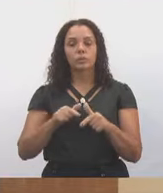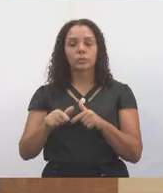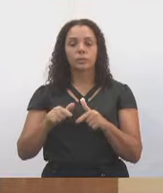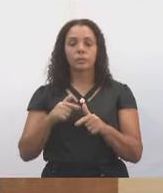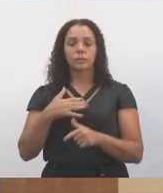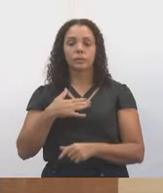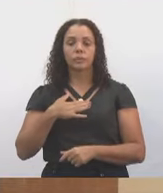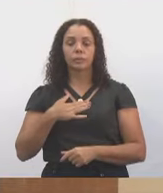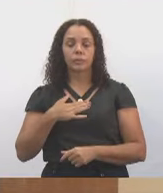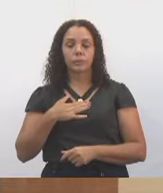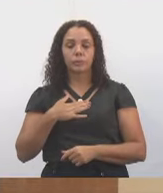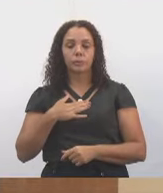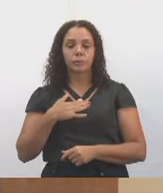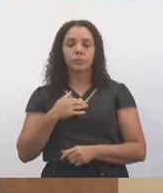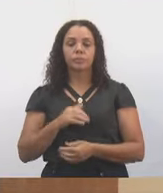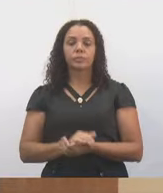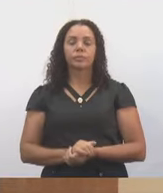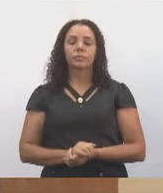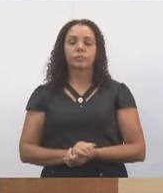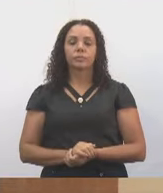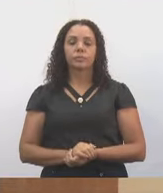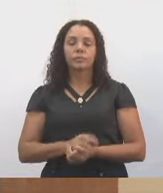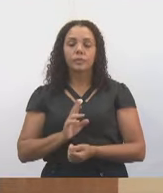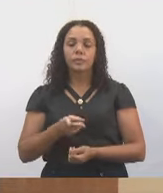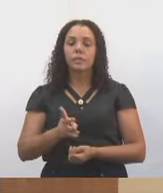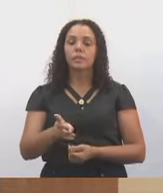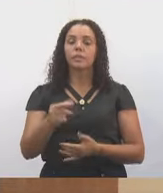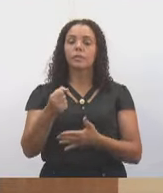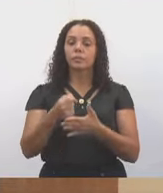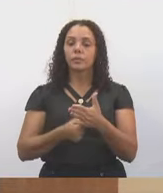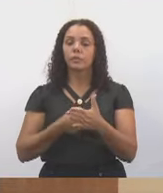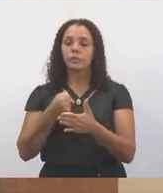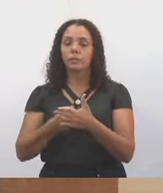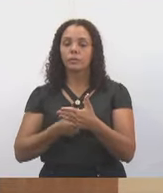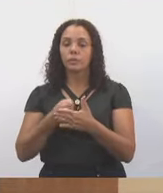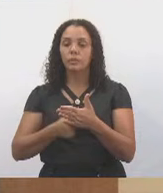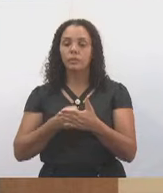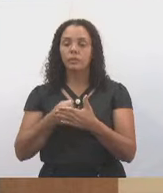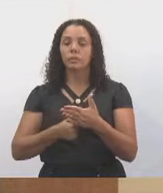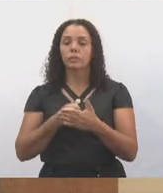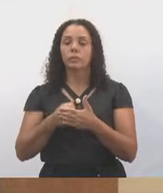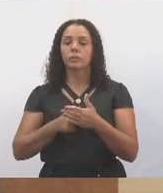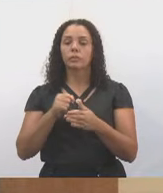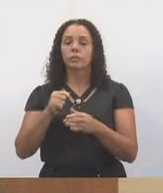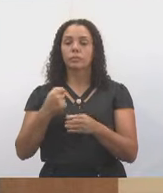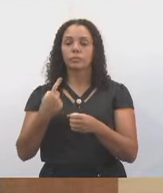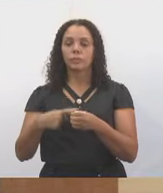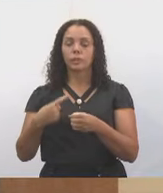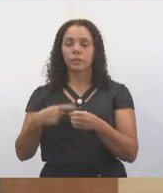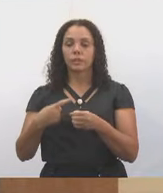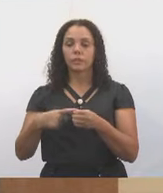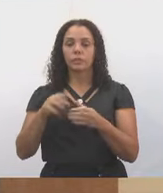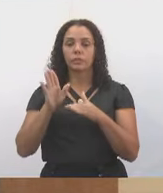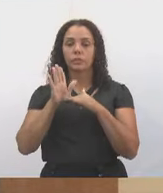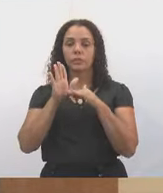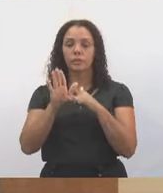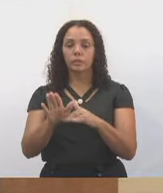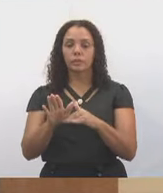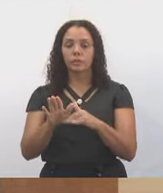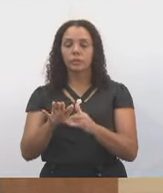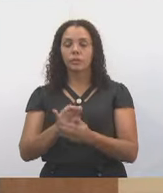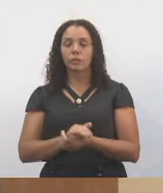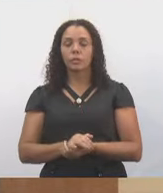vereador que está aqui sempre lutando pela nossa cidade e não